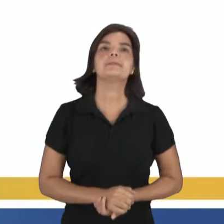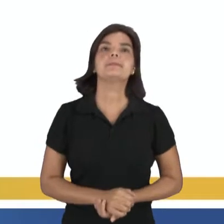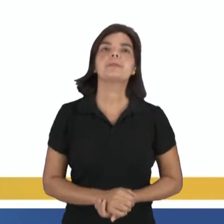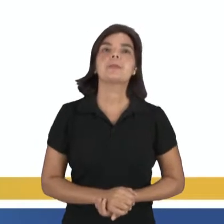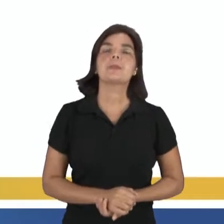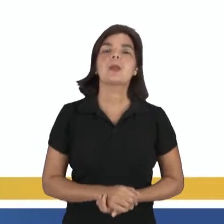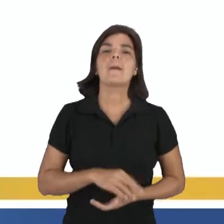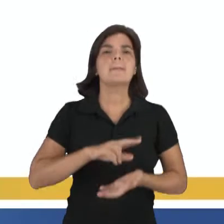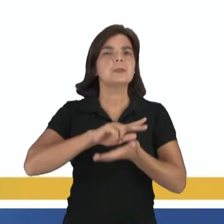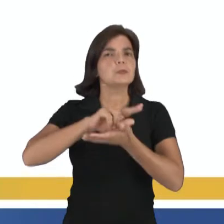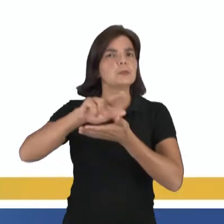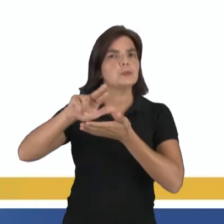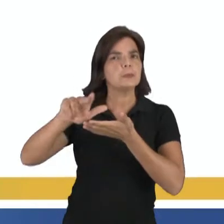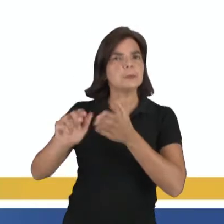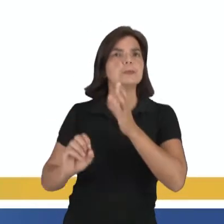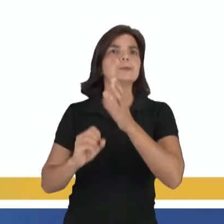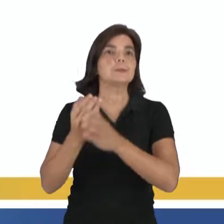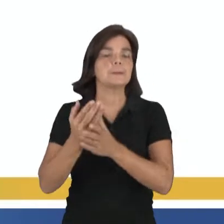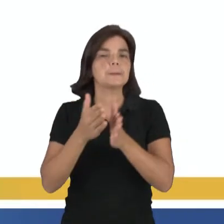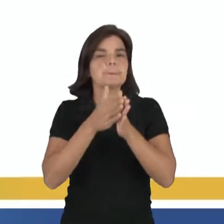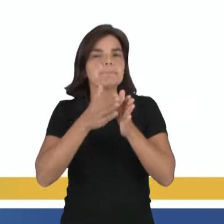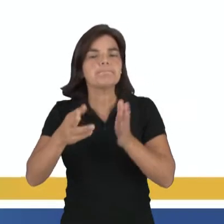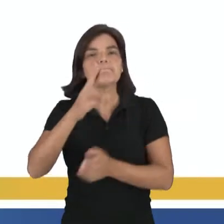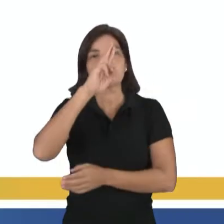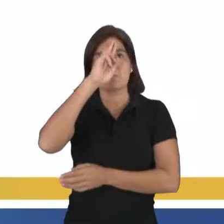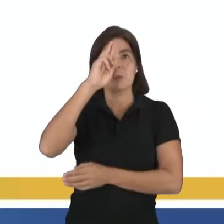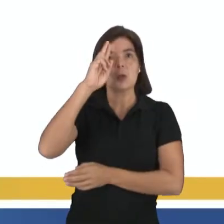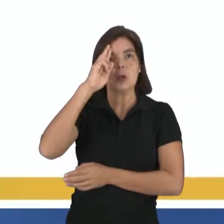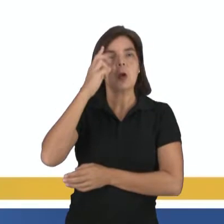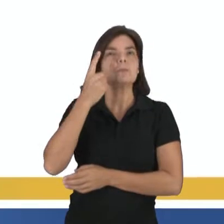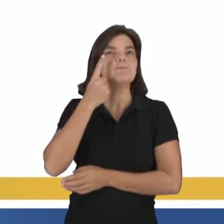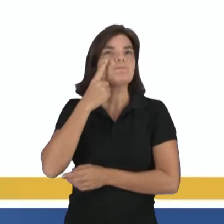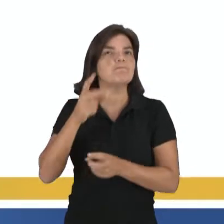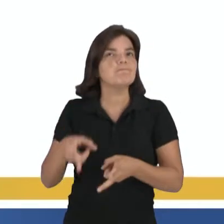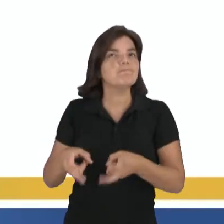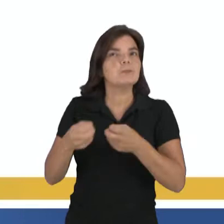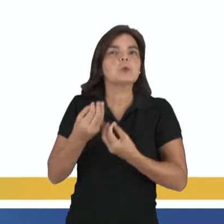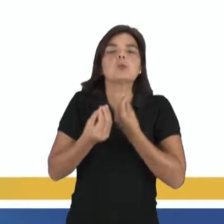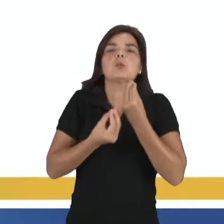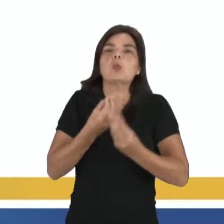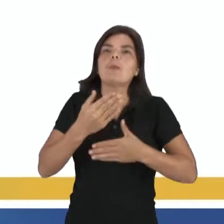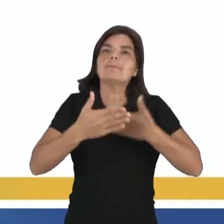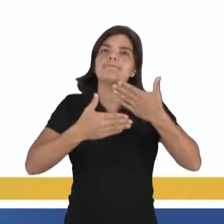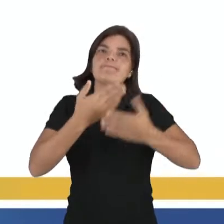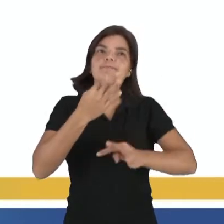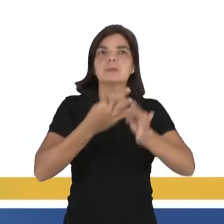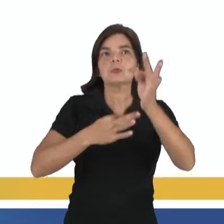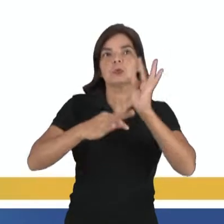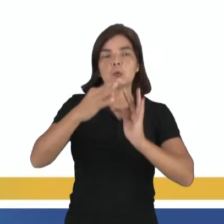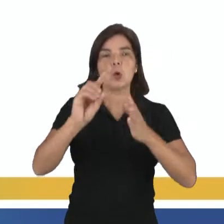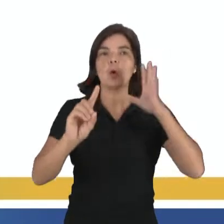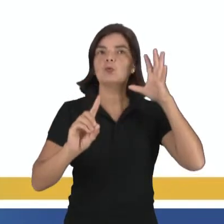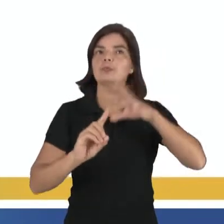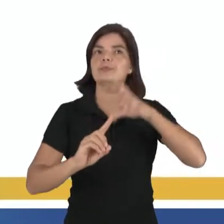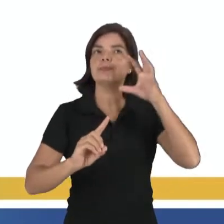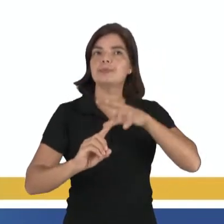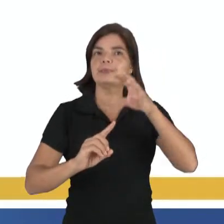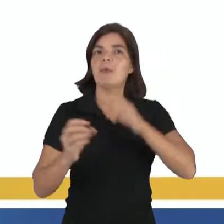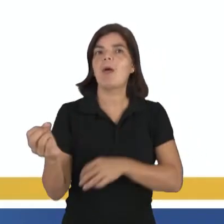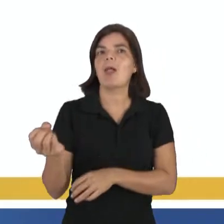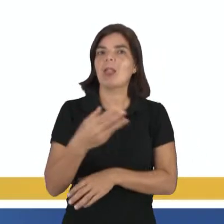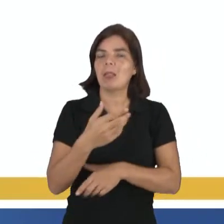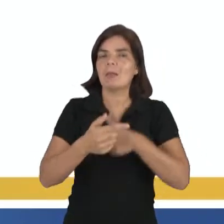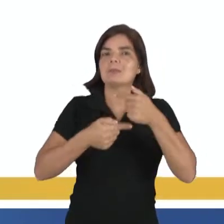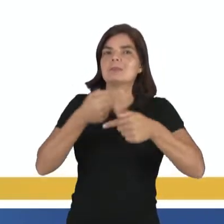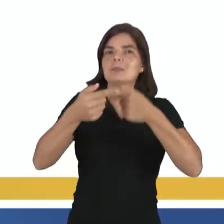mais diversas aplicações. Ao longo da história, é possível até mesmo identificar como o desenvolvimento da tecnologia influenciou a nossa